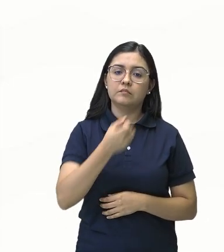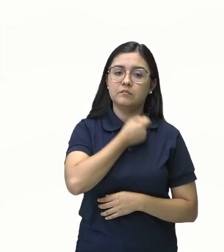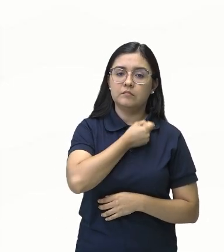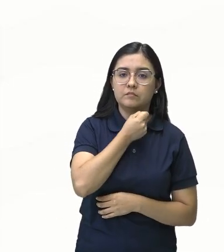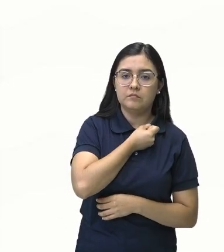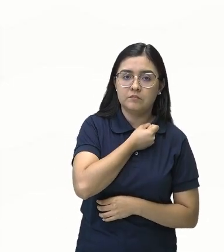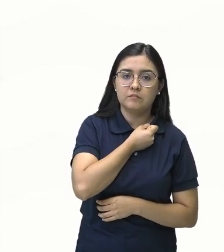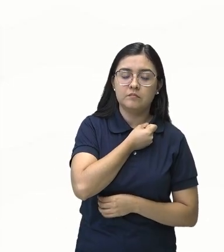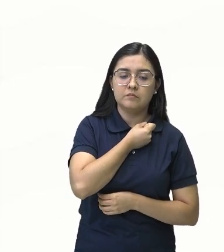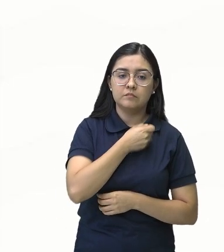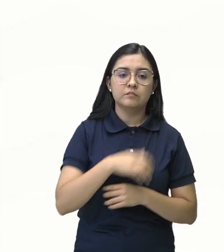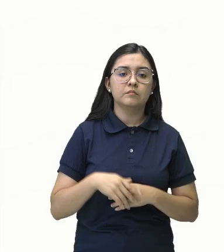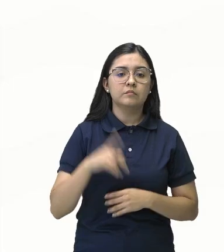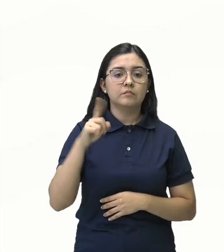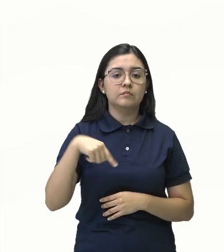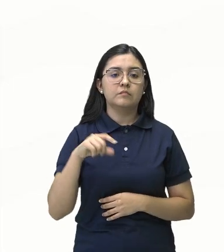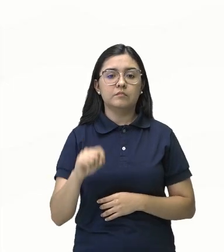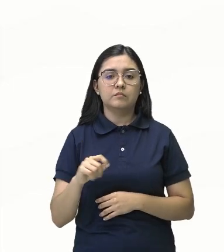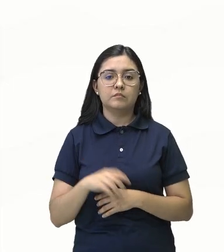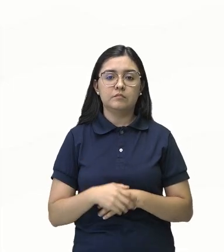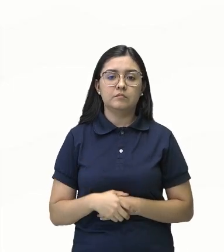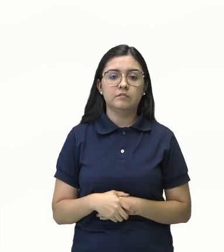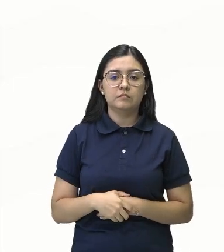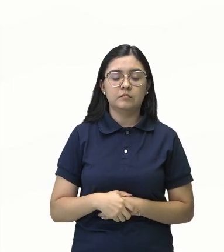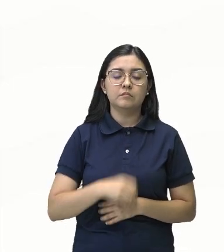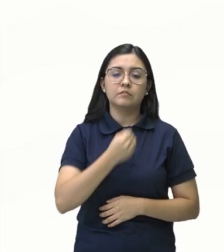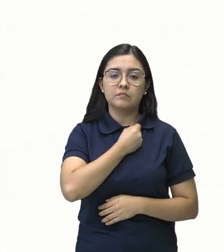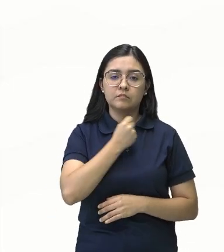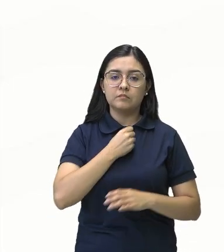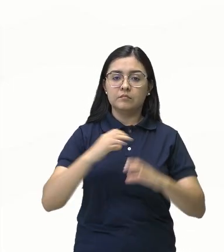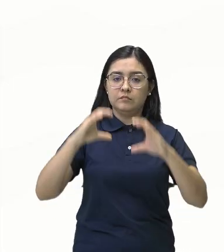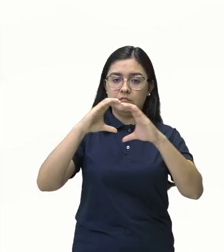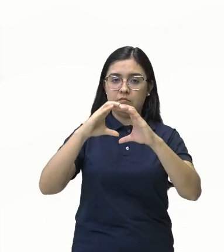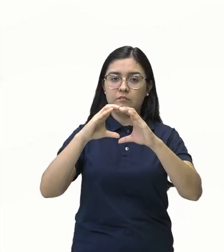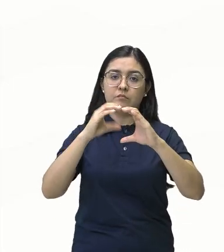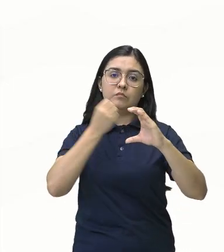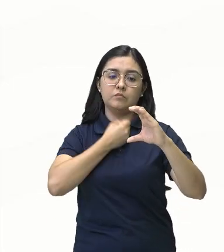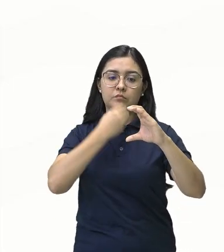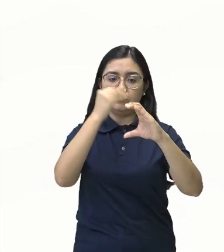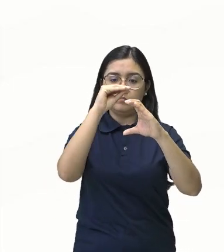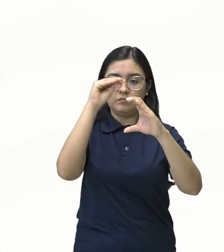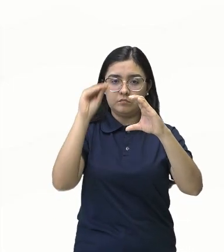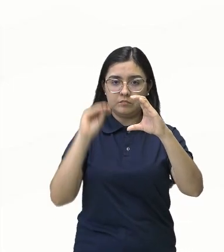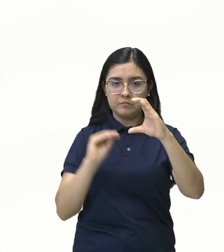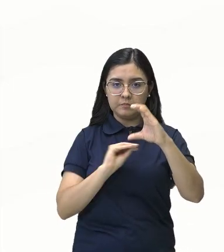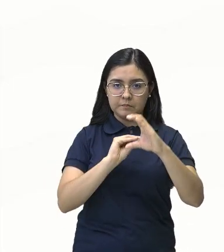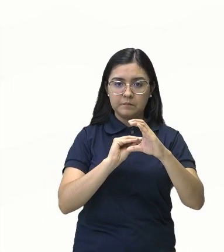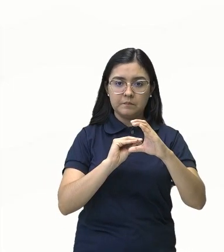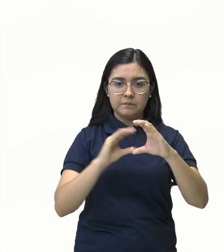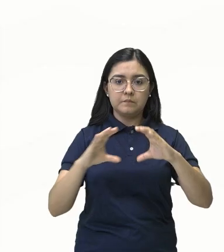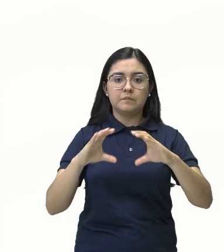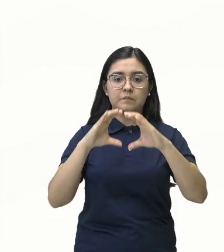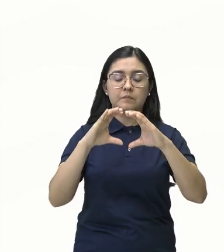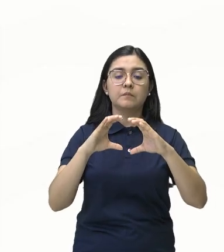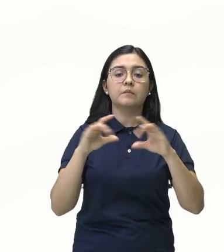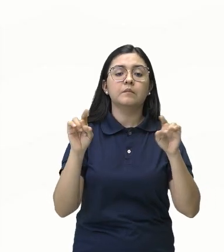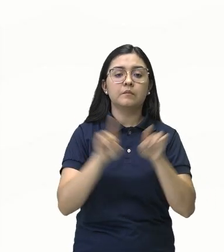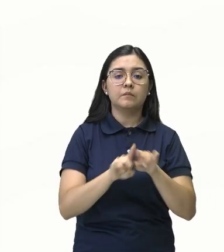números, que são os que estão dentro do nosso gráfico, e temos a